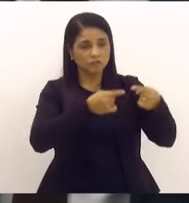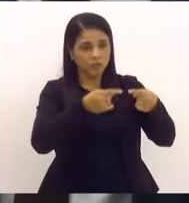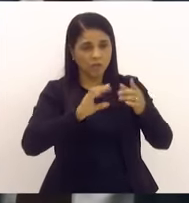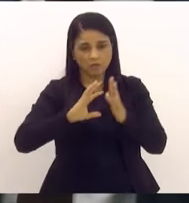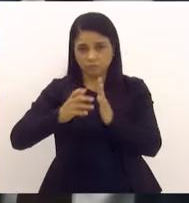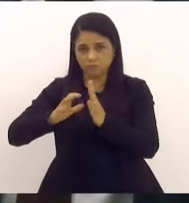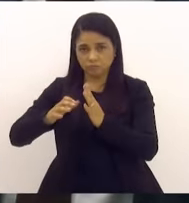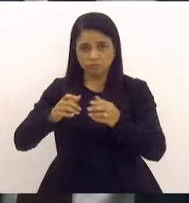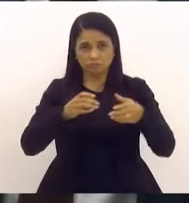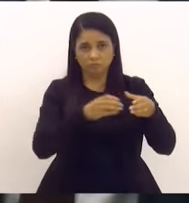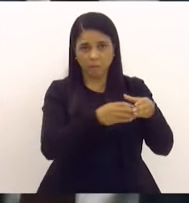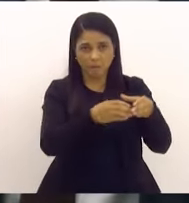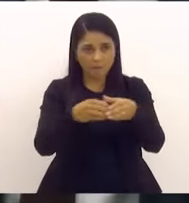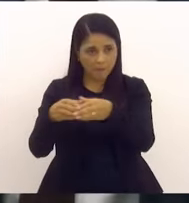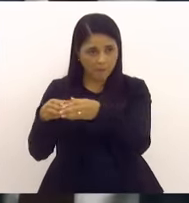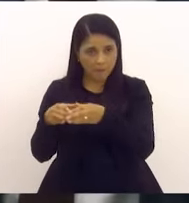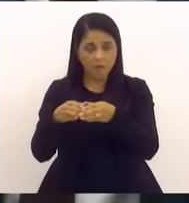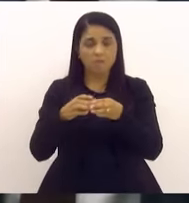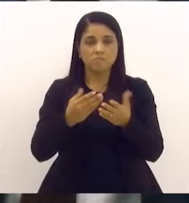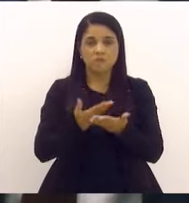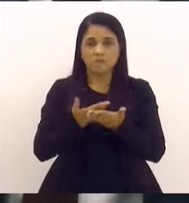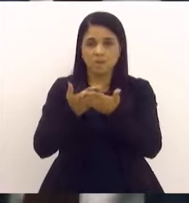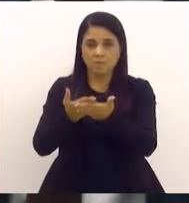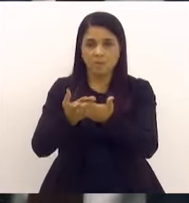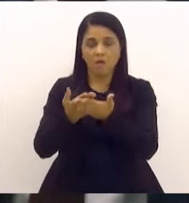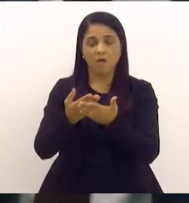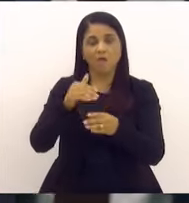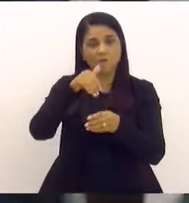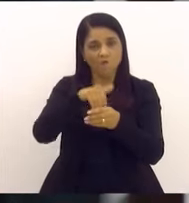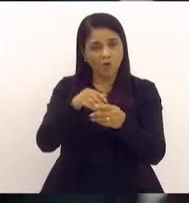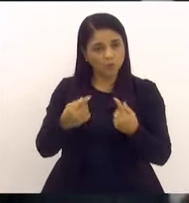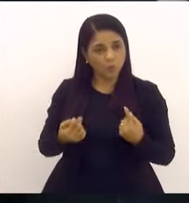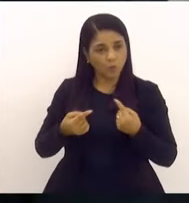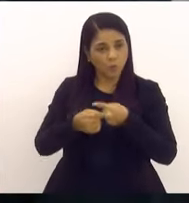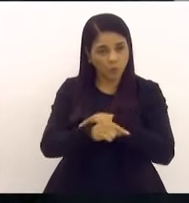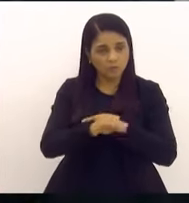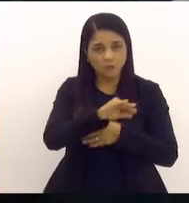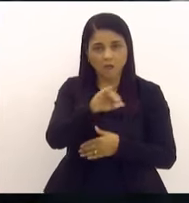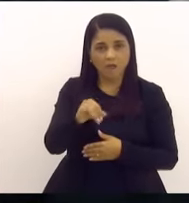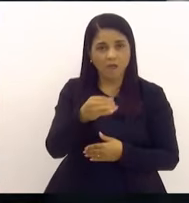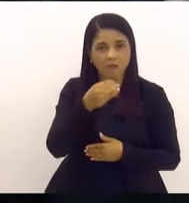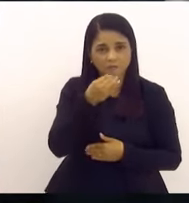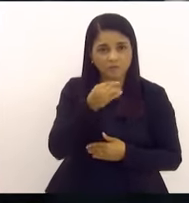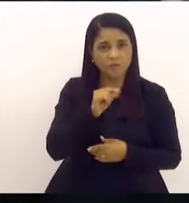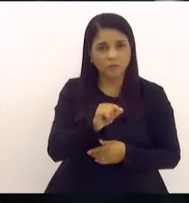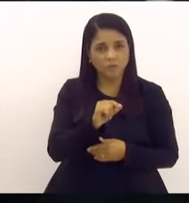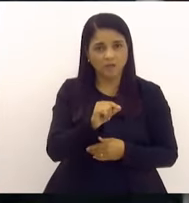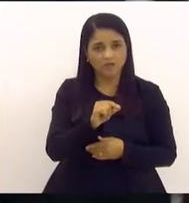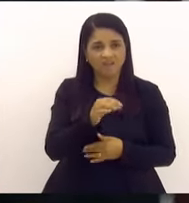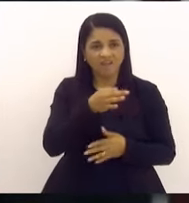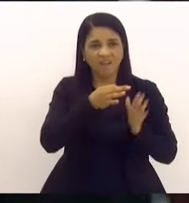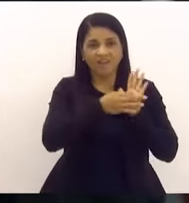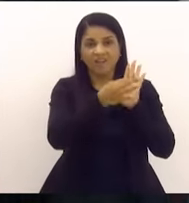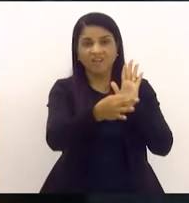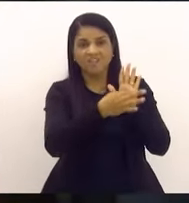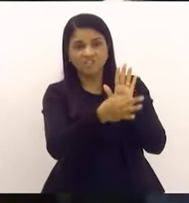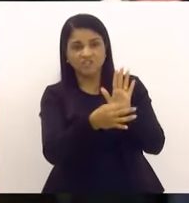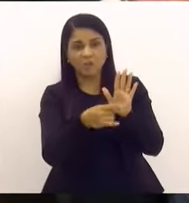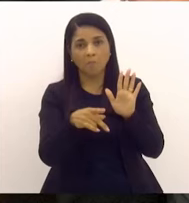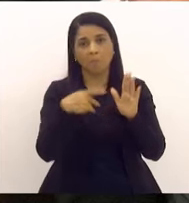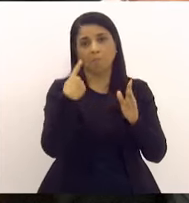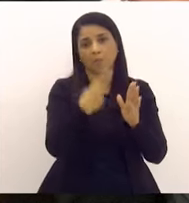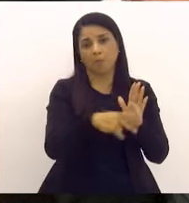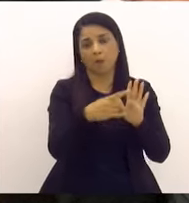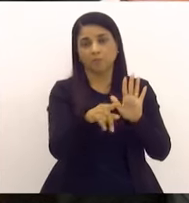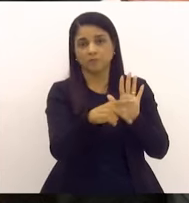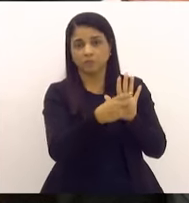bancadas, encaminhar o voto contrário nesse momento é aproveitar para fazer uma crítica pela crítica por si só